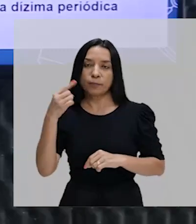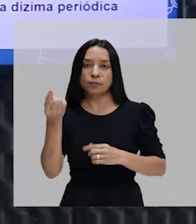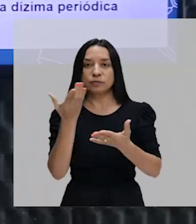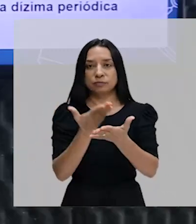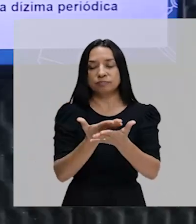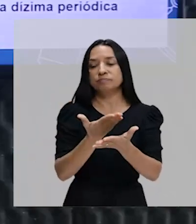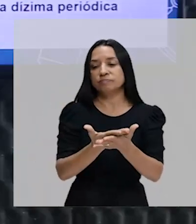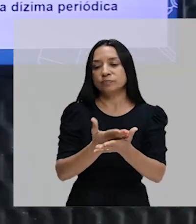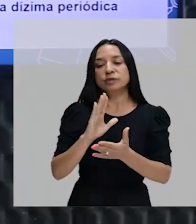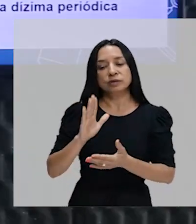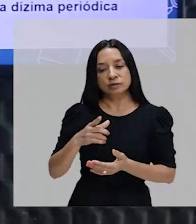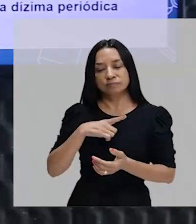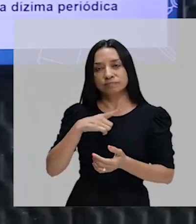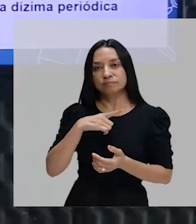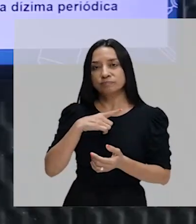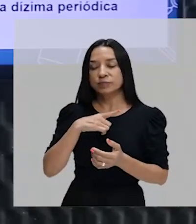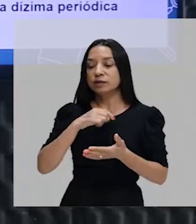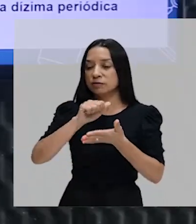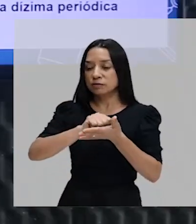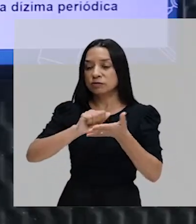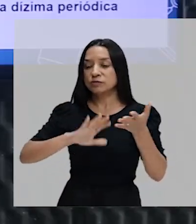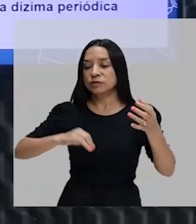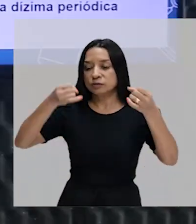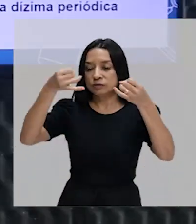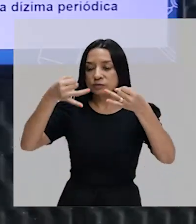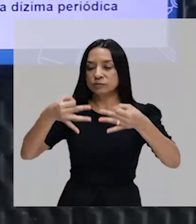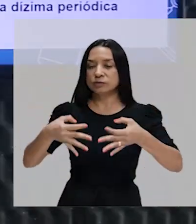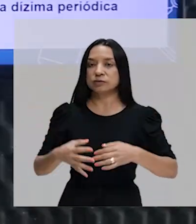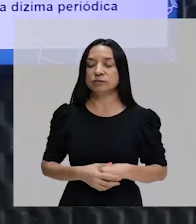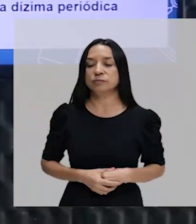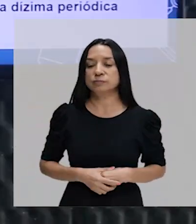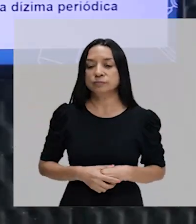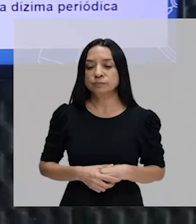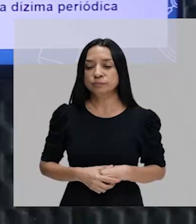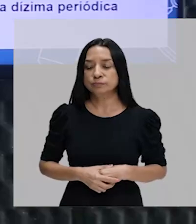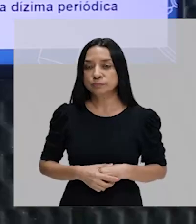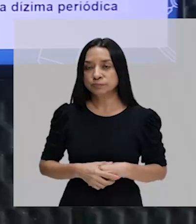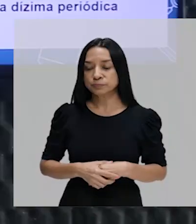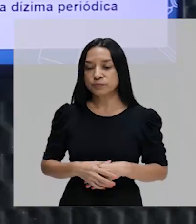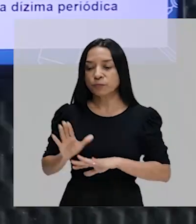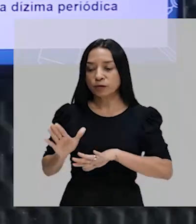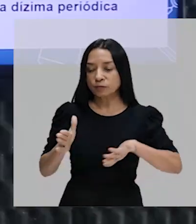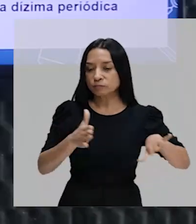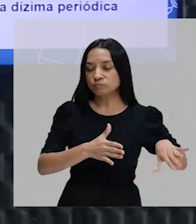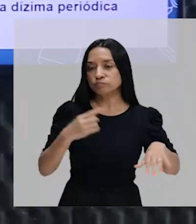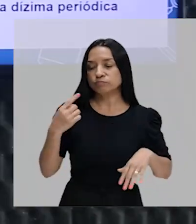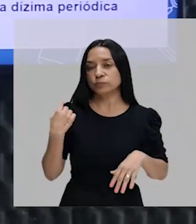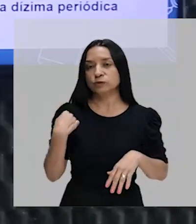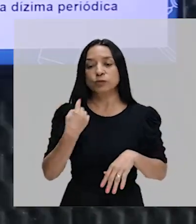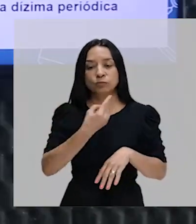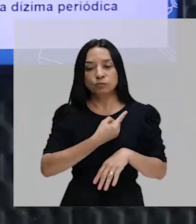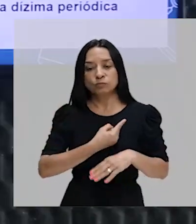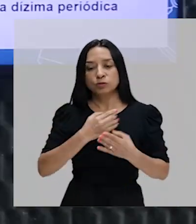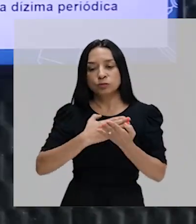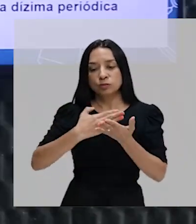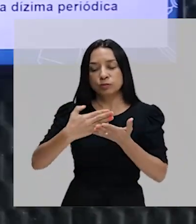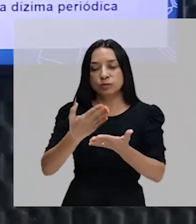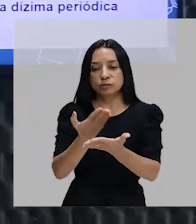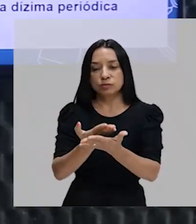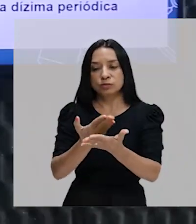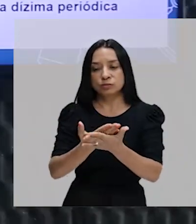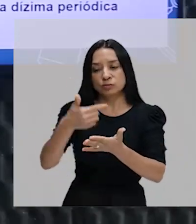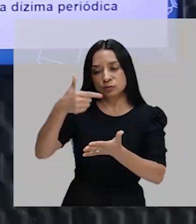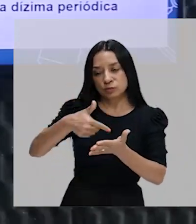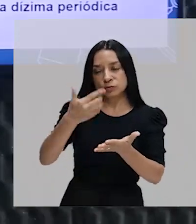nós vamos ter exercícios comentados, tá bom? Então, para que nós iniciemos o estudo, a segunda parte do nosso estudo